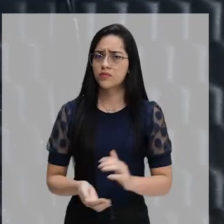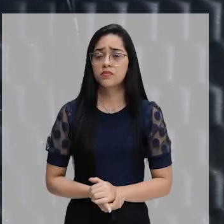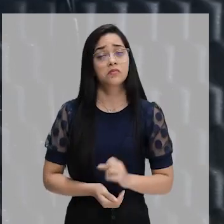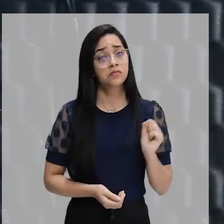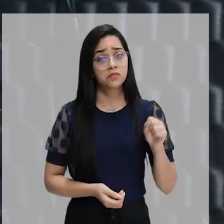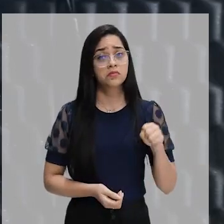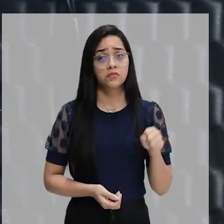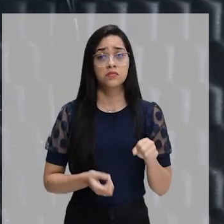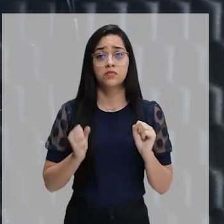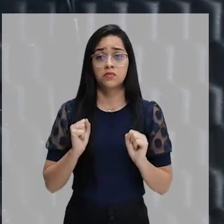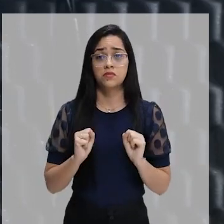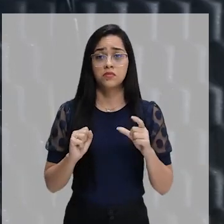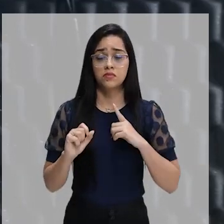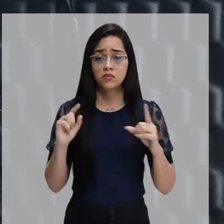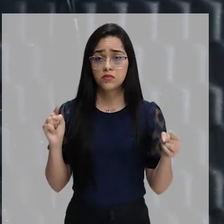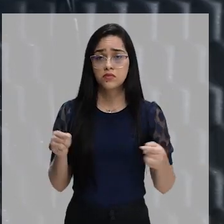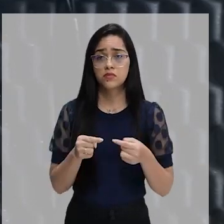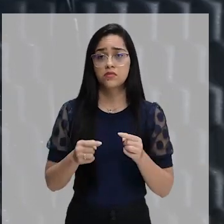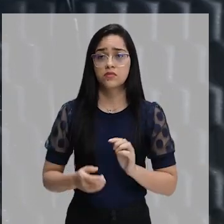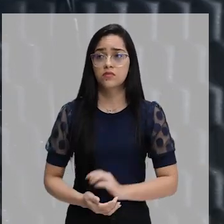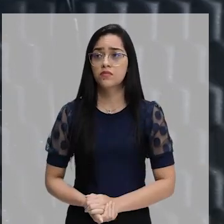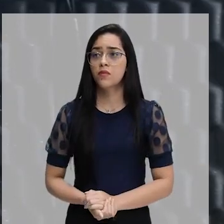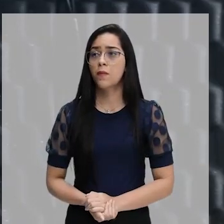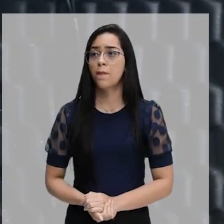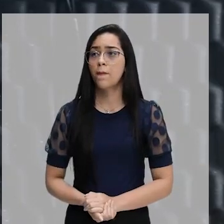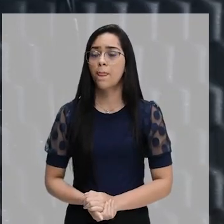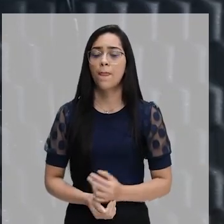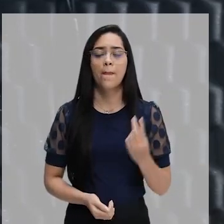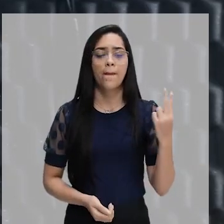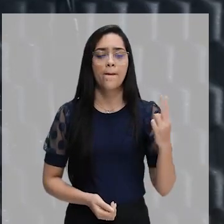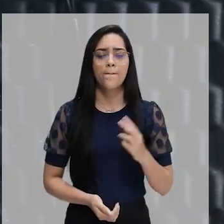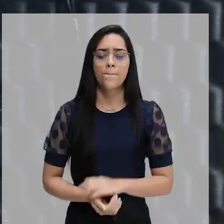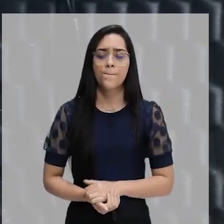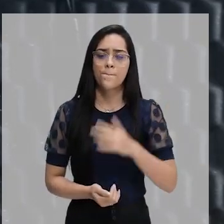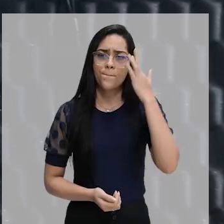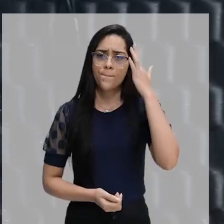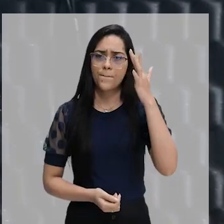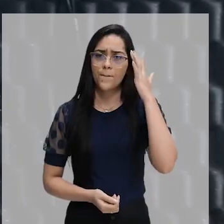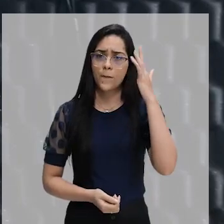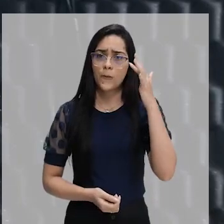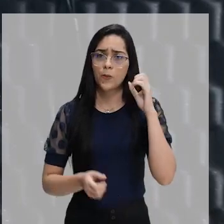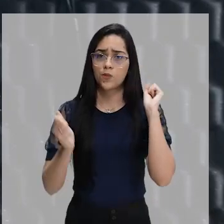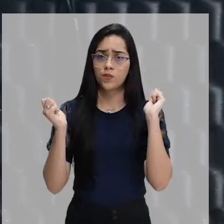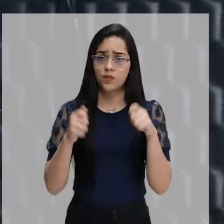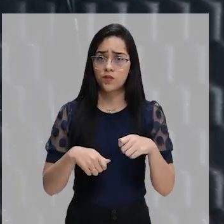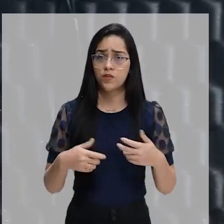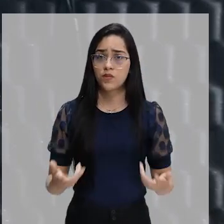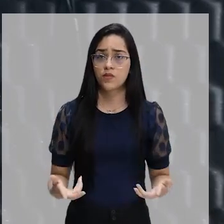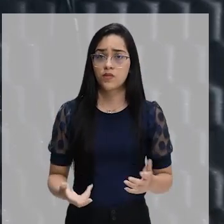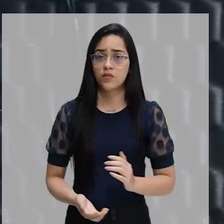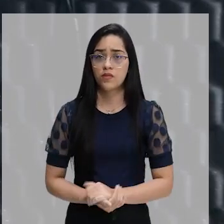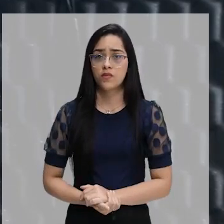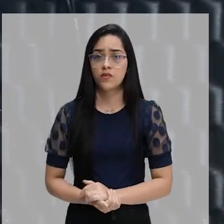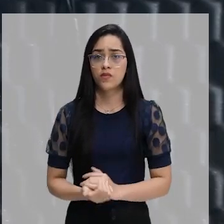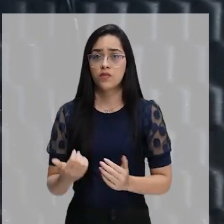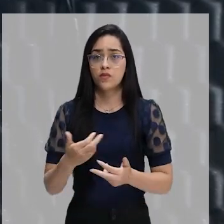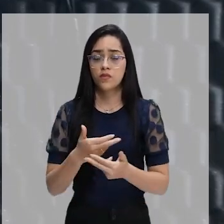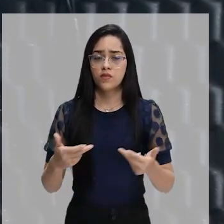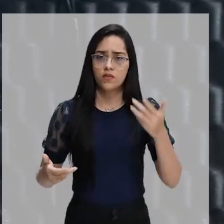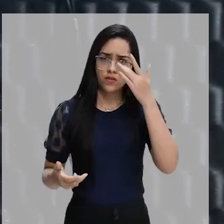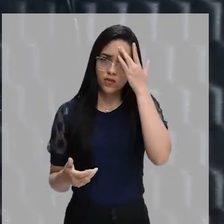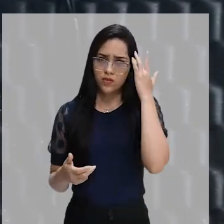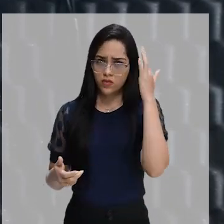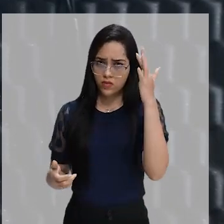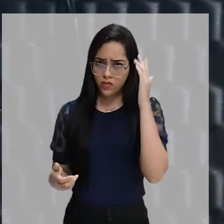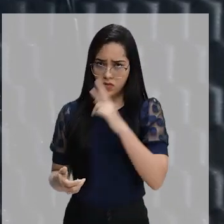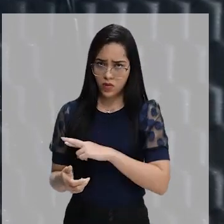Sim, tem a ver. Número 2, imaginação criadora. Será que os românticos eram